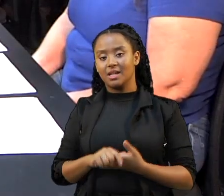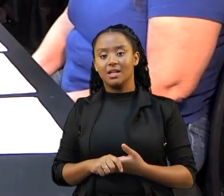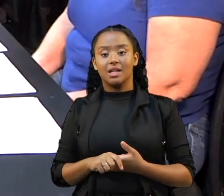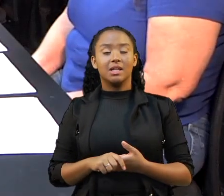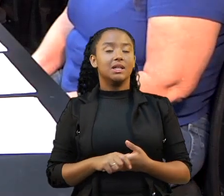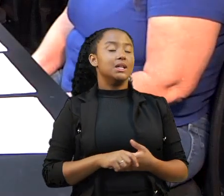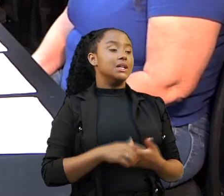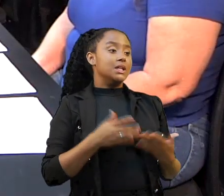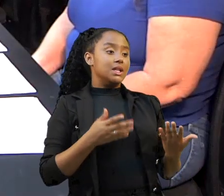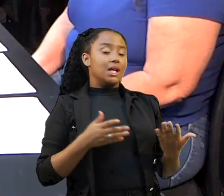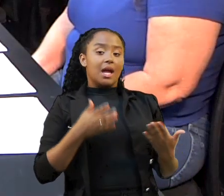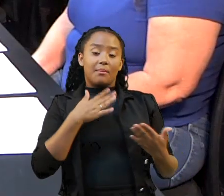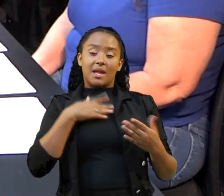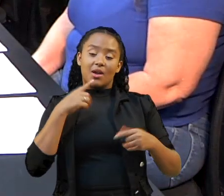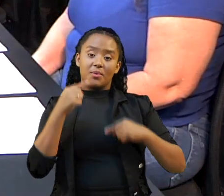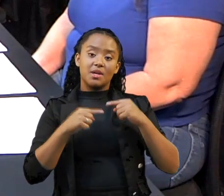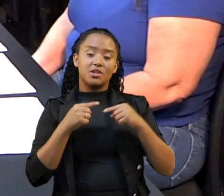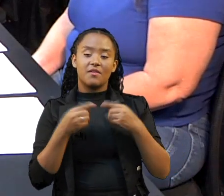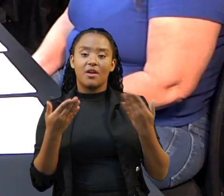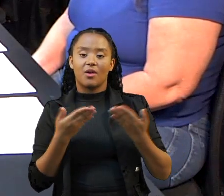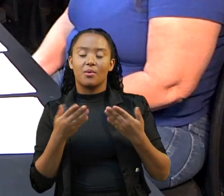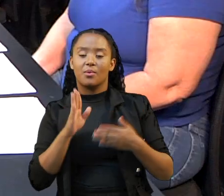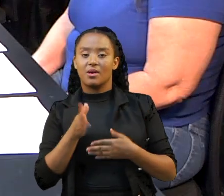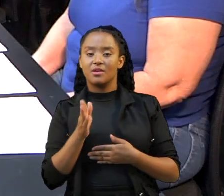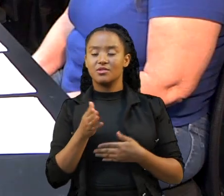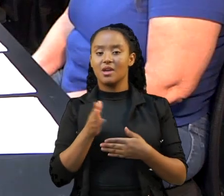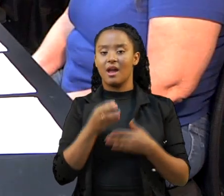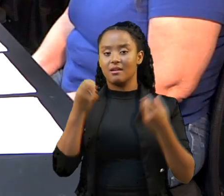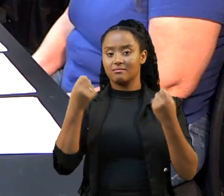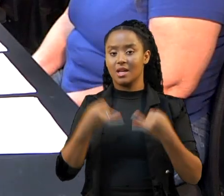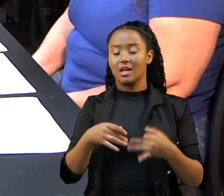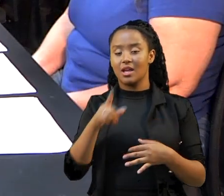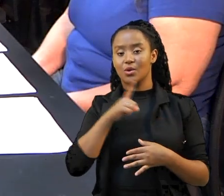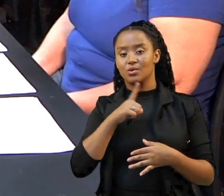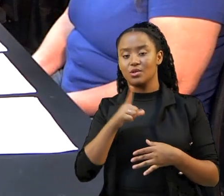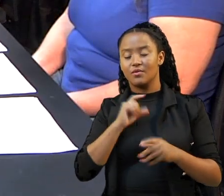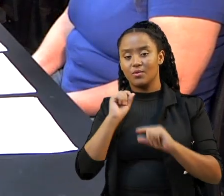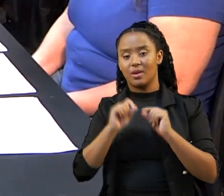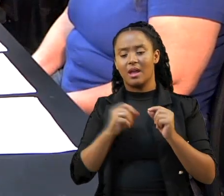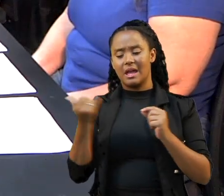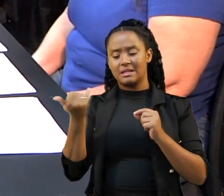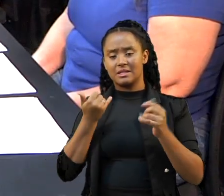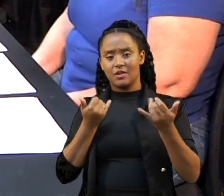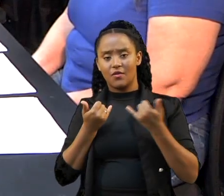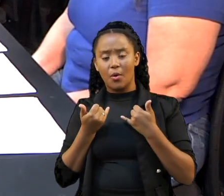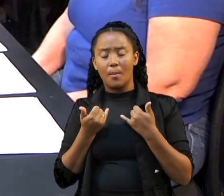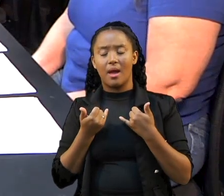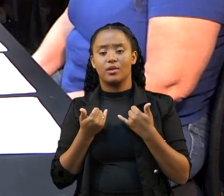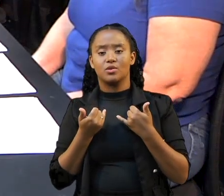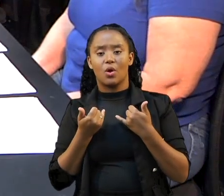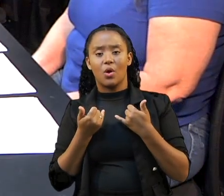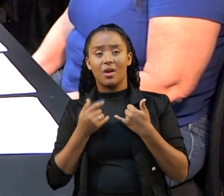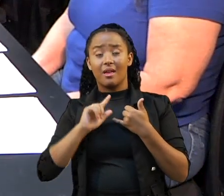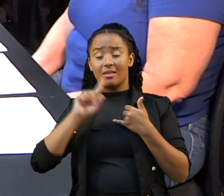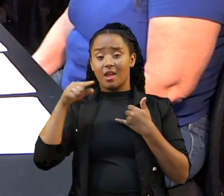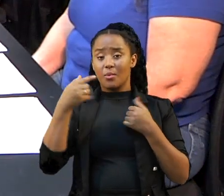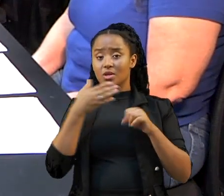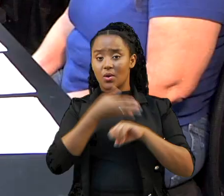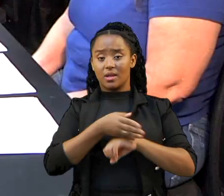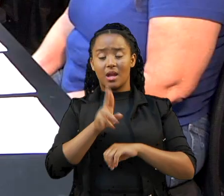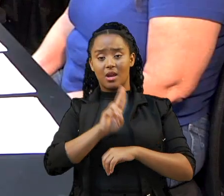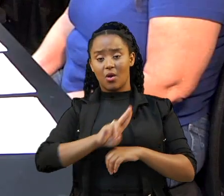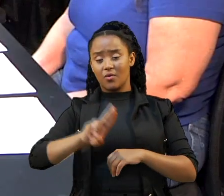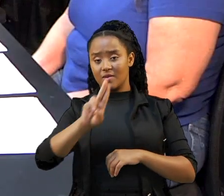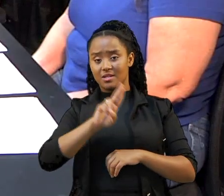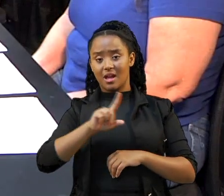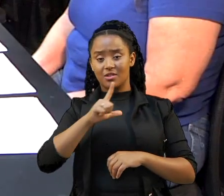é minha intenção agora, porque, como eu falei, eu tive acesso a essas informações, eu tive acesso a isso depois que